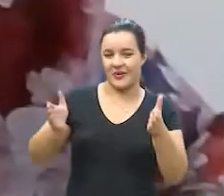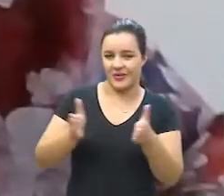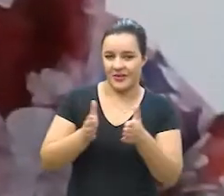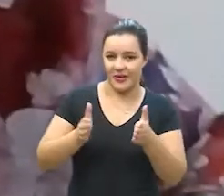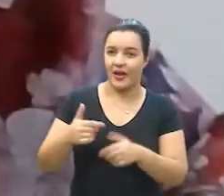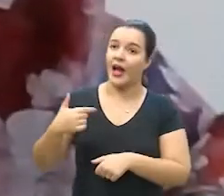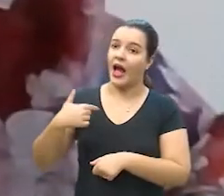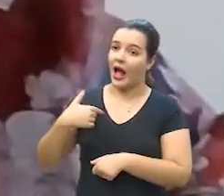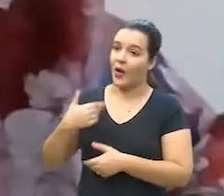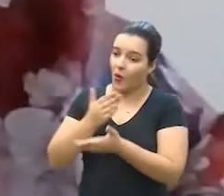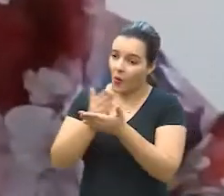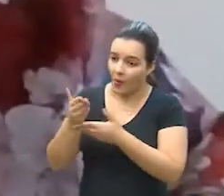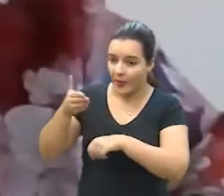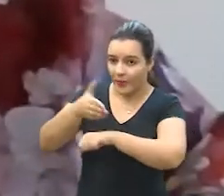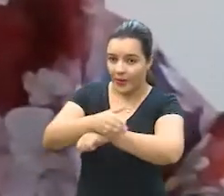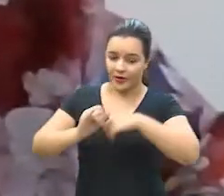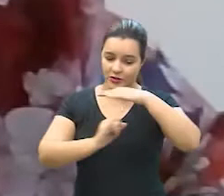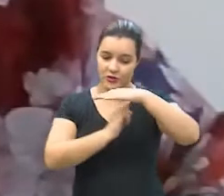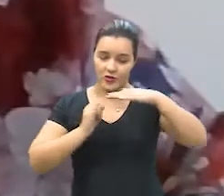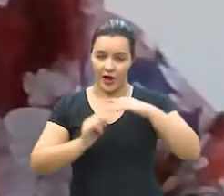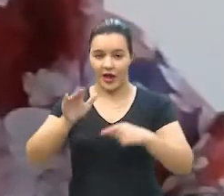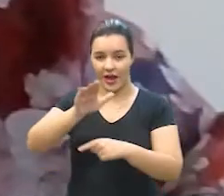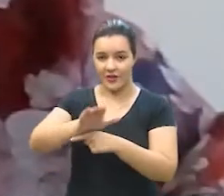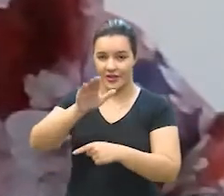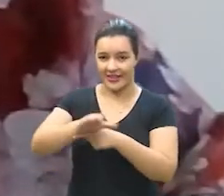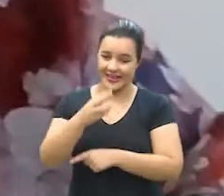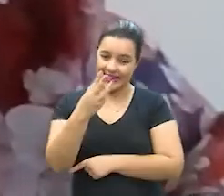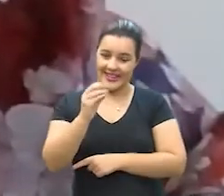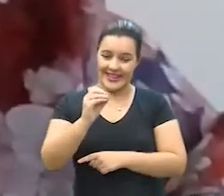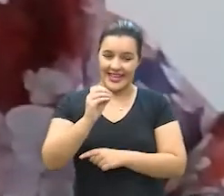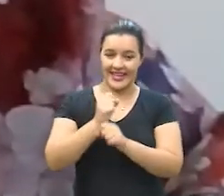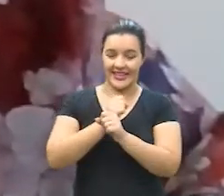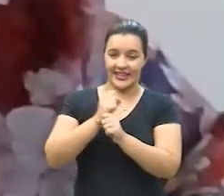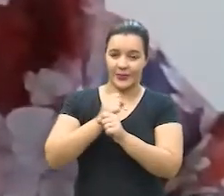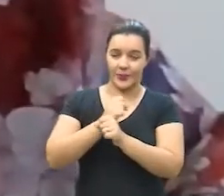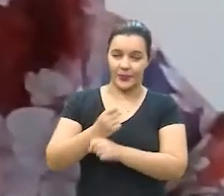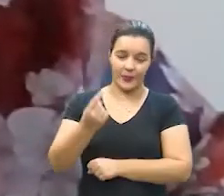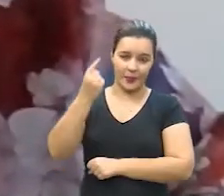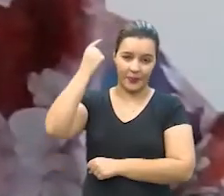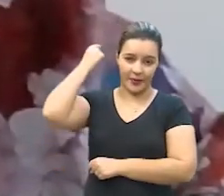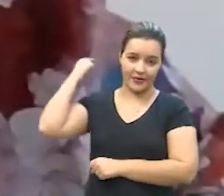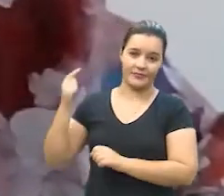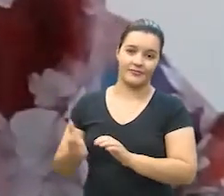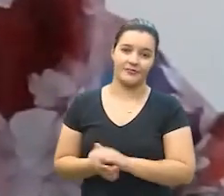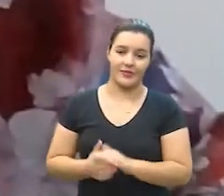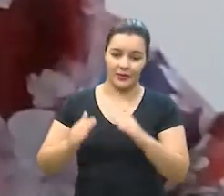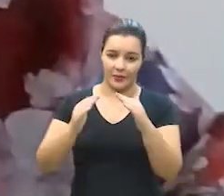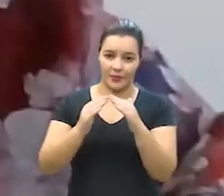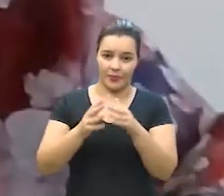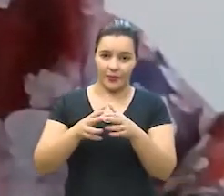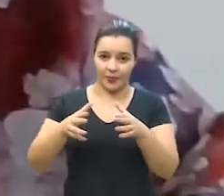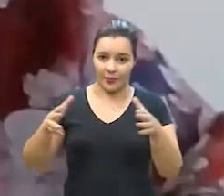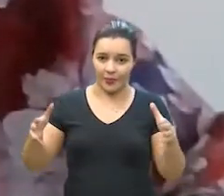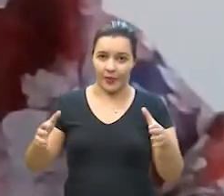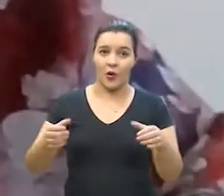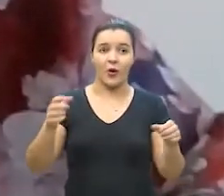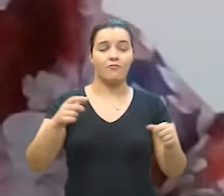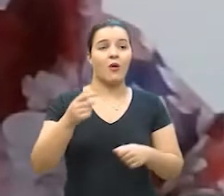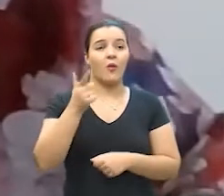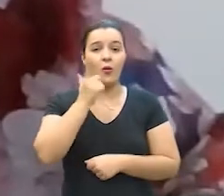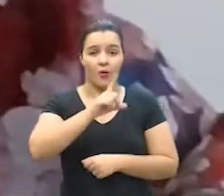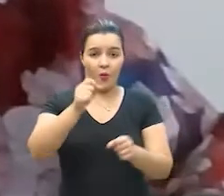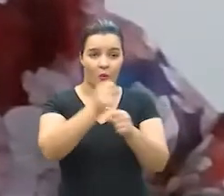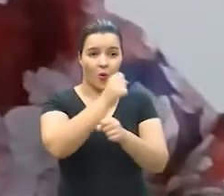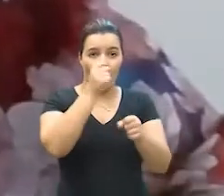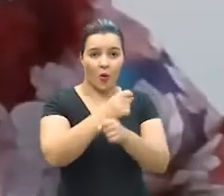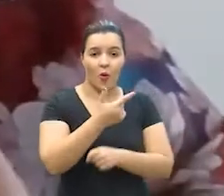eu entrei no instituto há 30 anos. E a partir da casinha elas construíram uma área muito